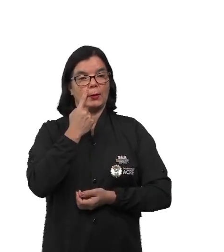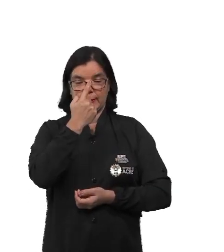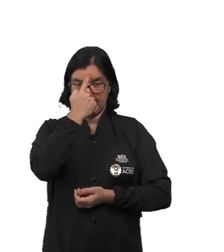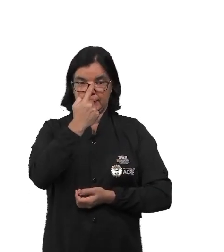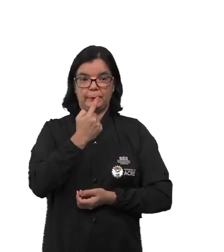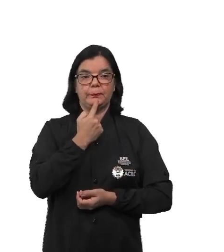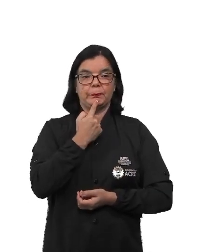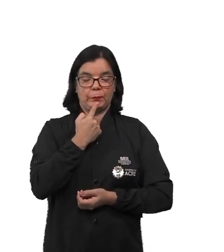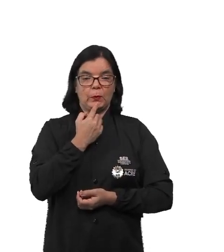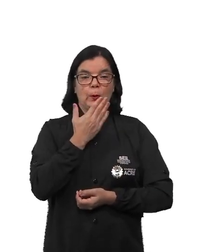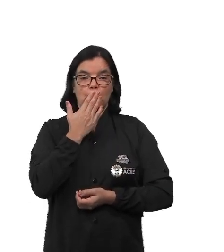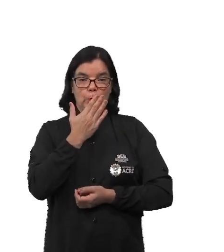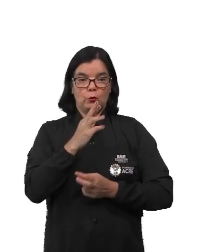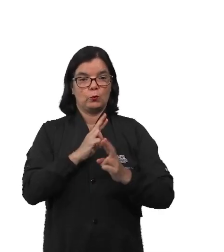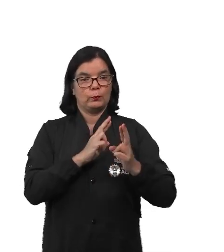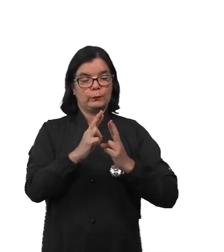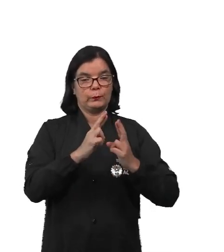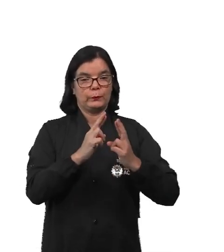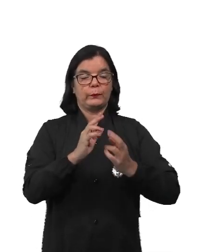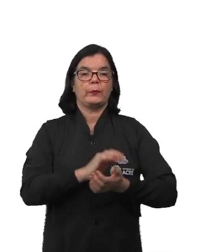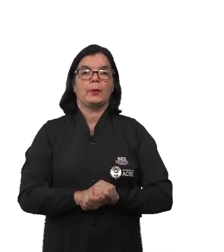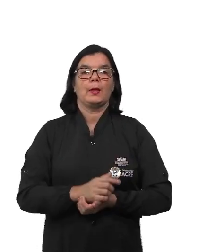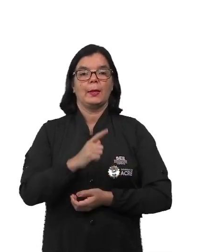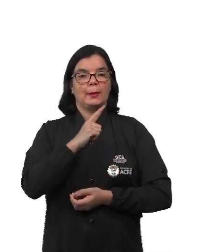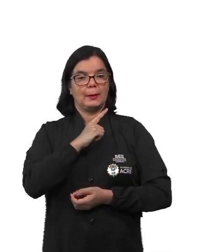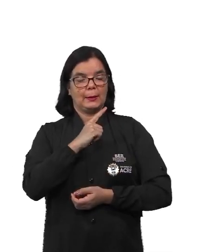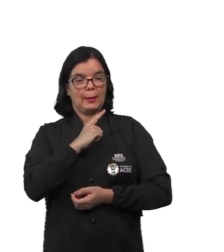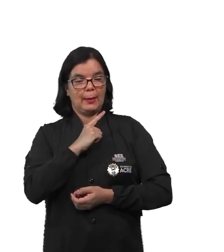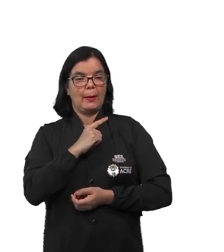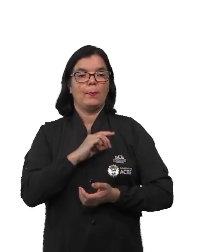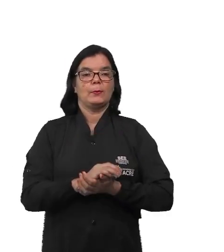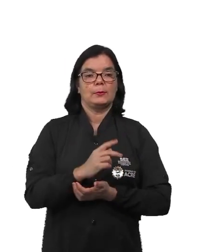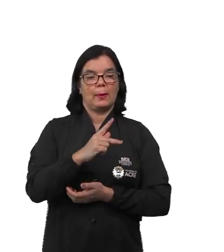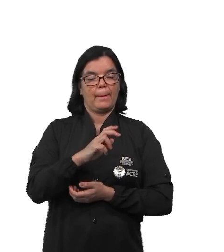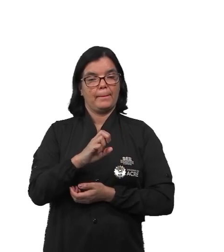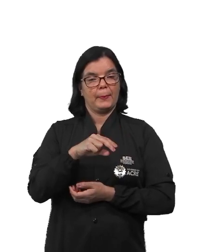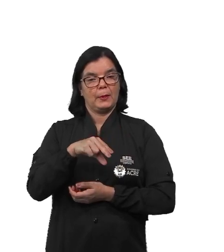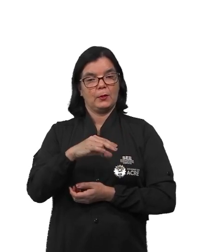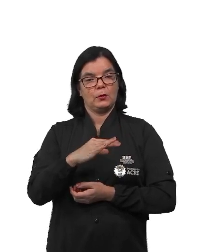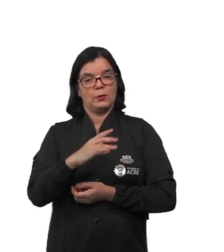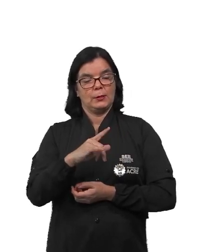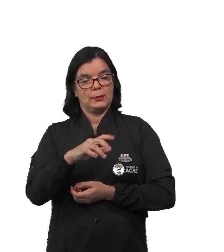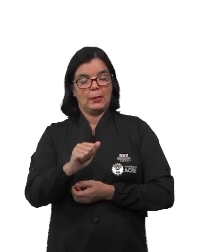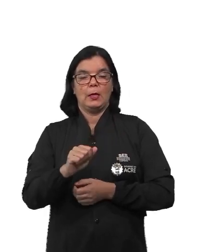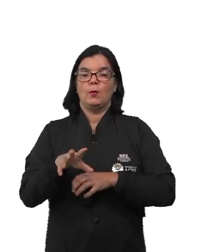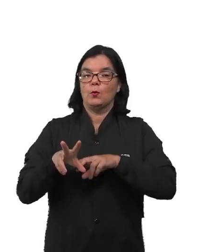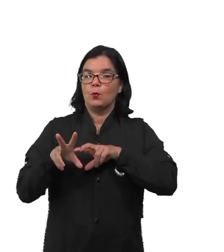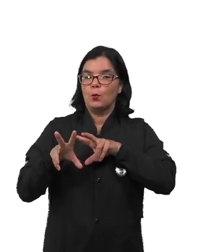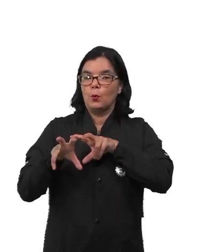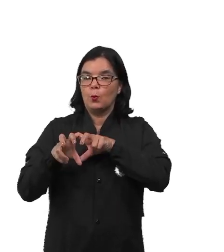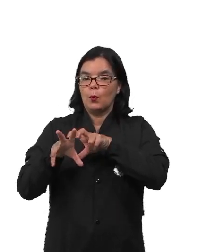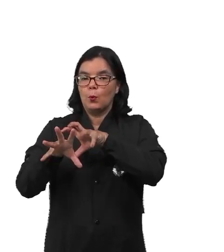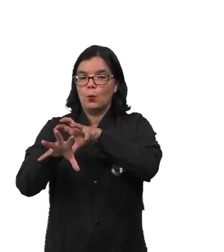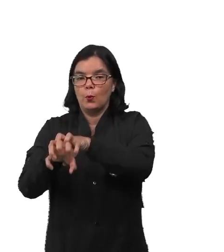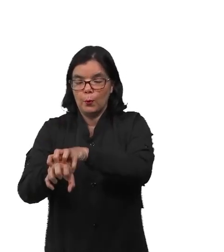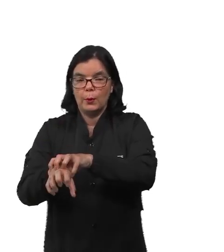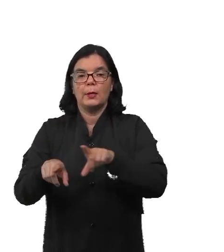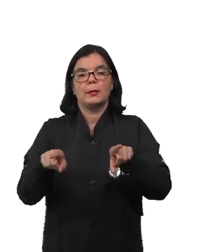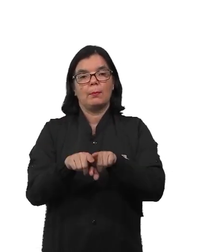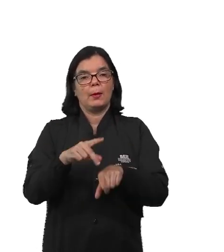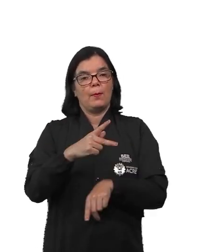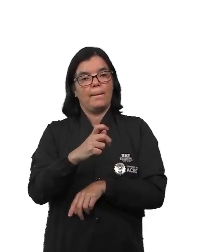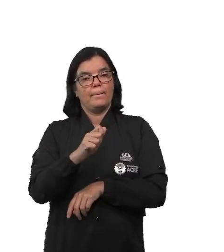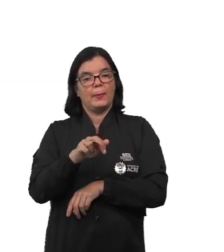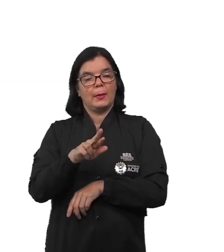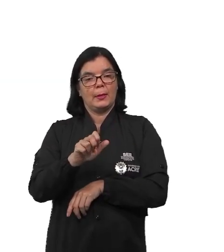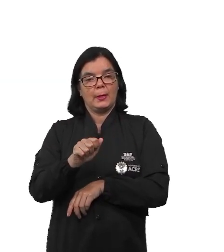imagens dos tipos de relação. Temos aí a penicilina, temos aqui o predatismo e aqui o parasitismo,